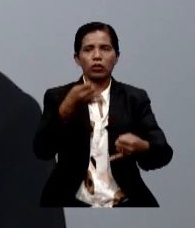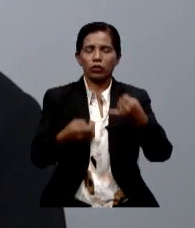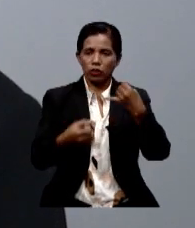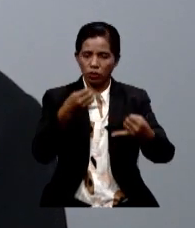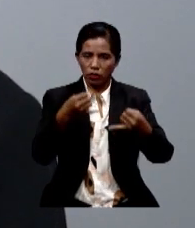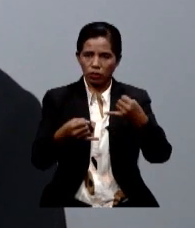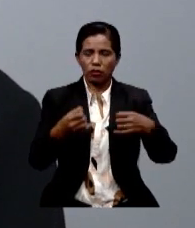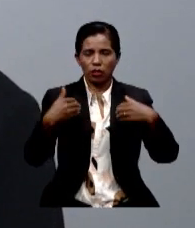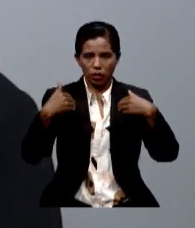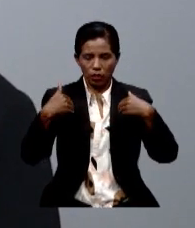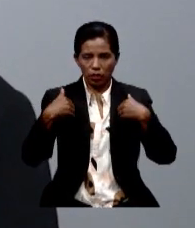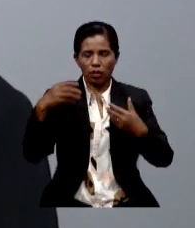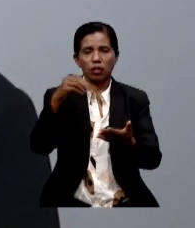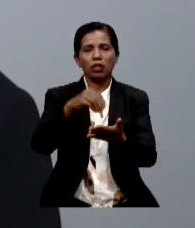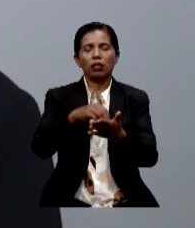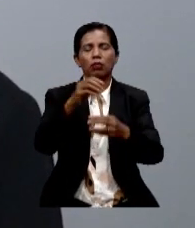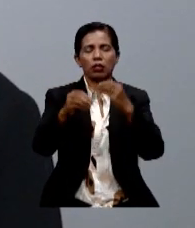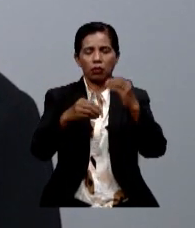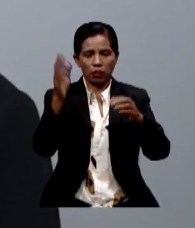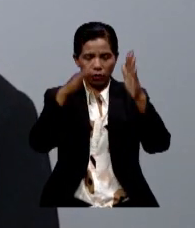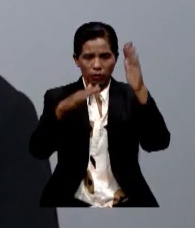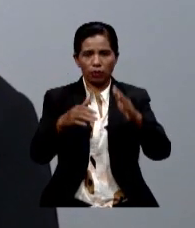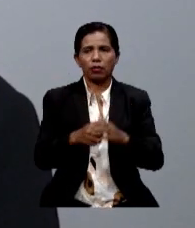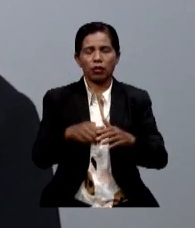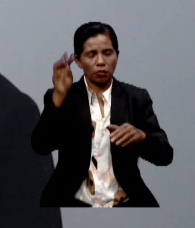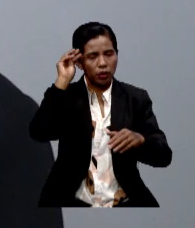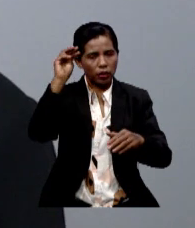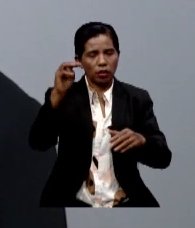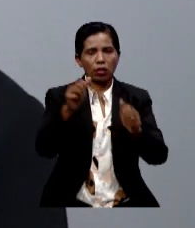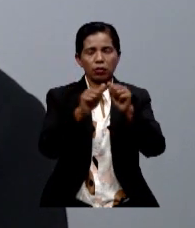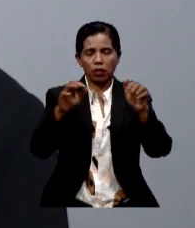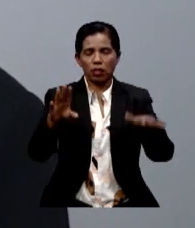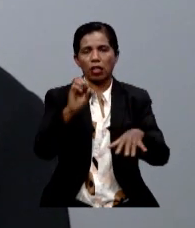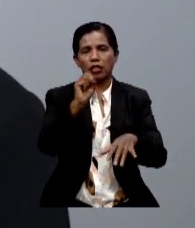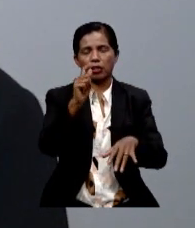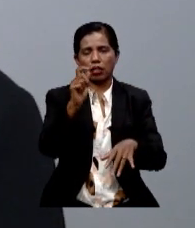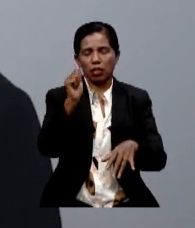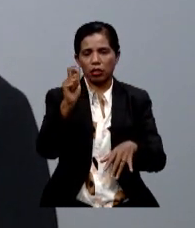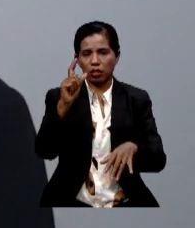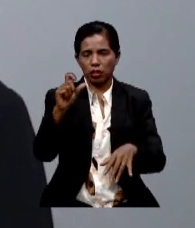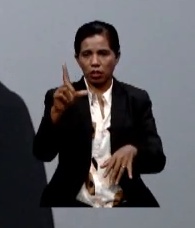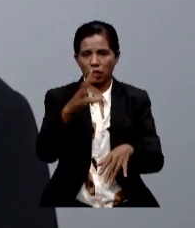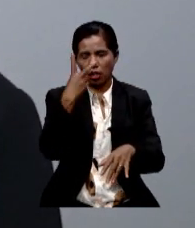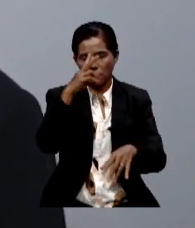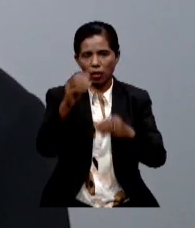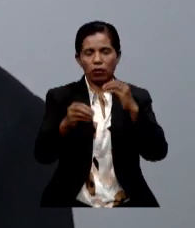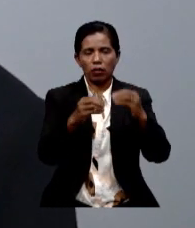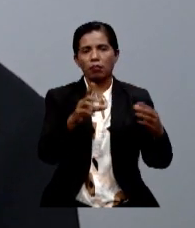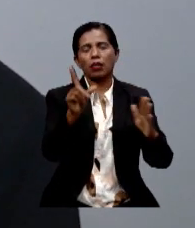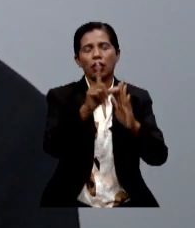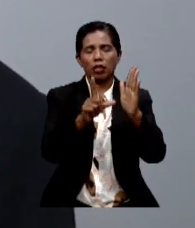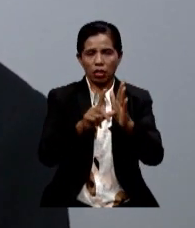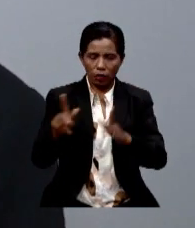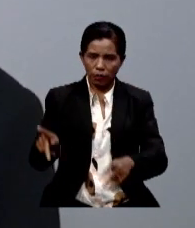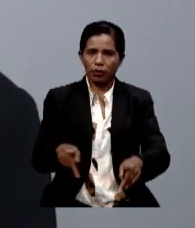Ministério Nebe e a tutela do assunto Irané. Ministério da Administração Estatal é só para controlar a gestão ordem pública, né? Também